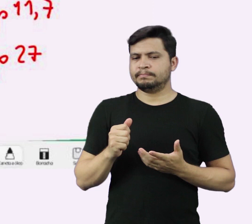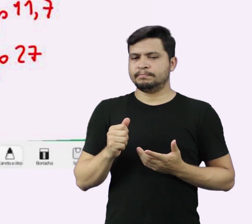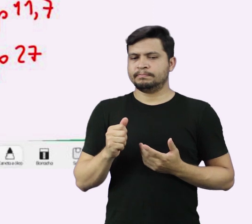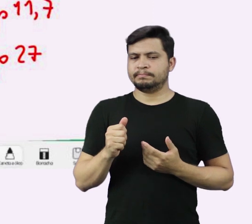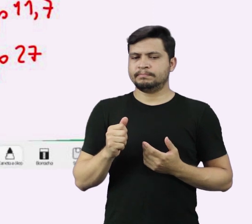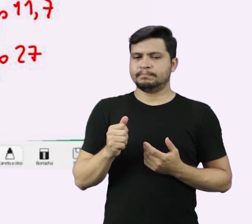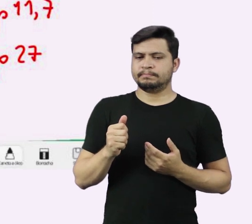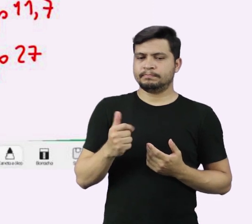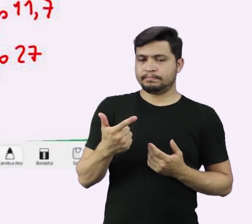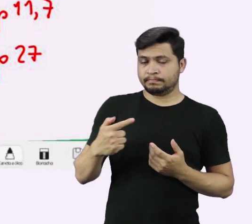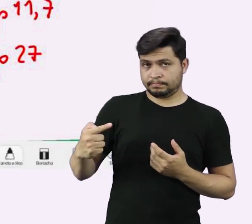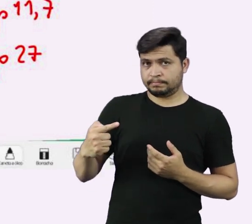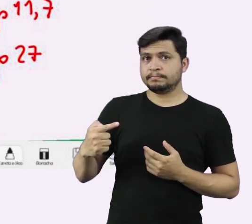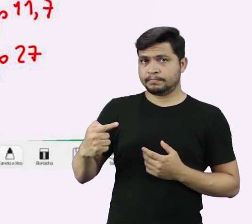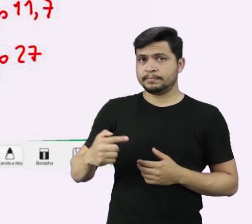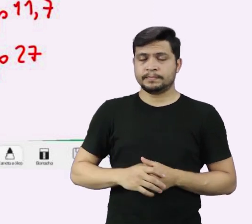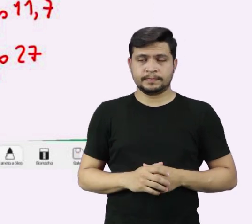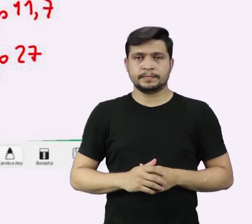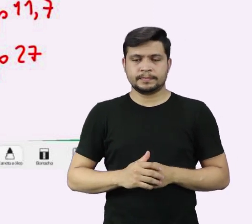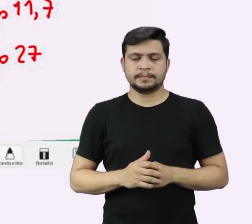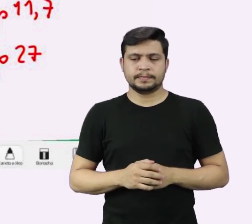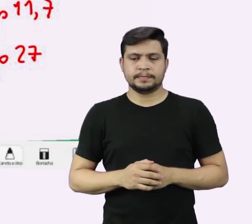E na sequência, o último fio, eu tenho